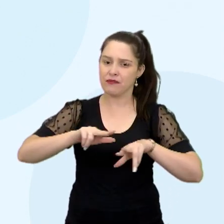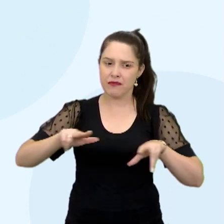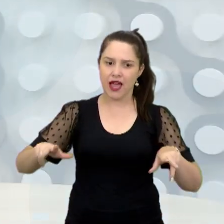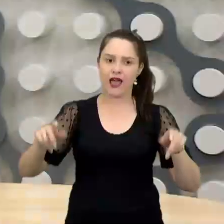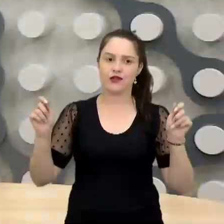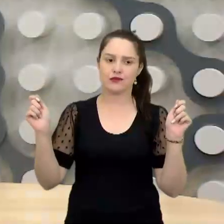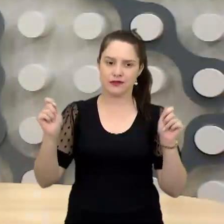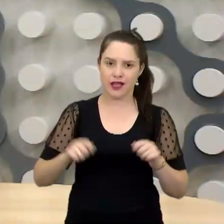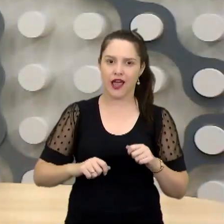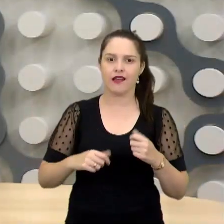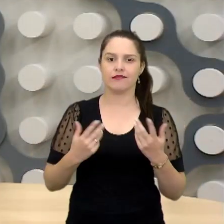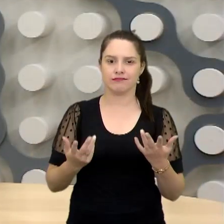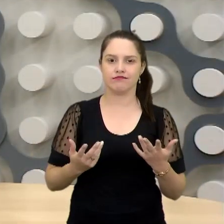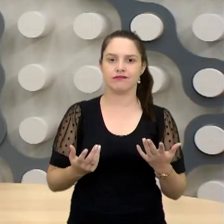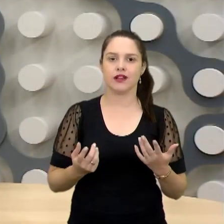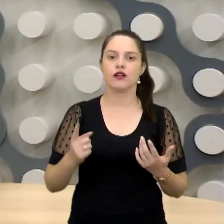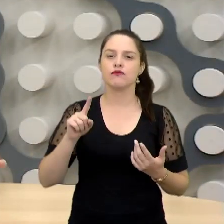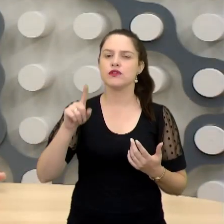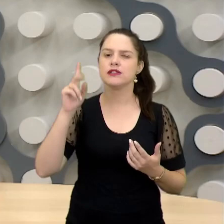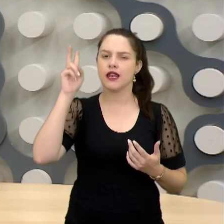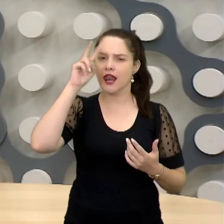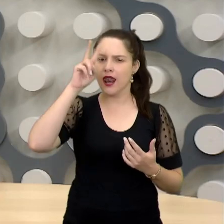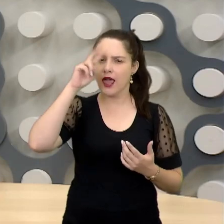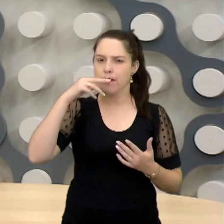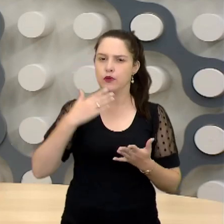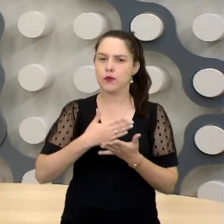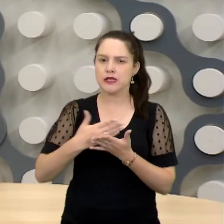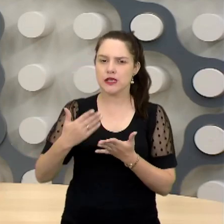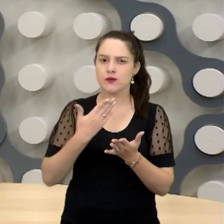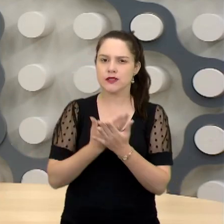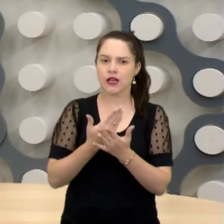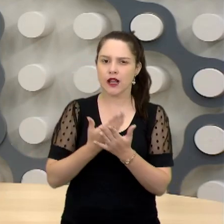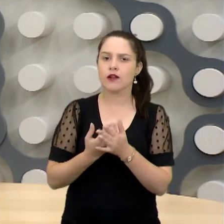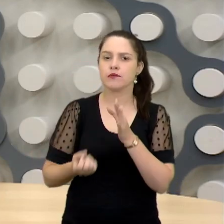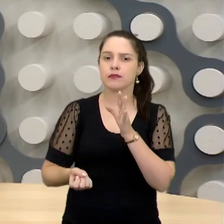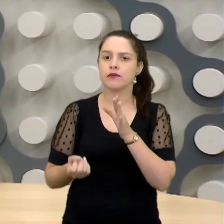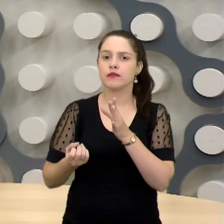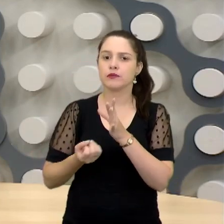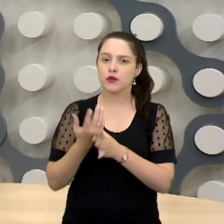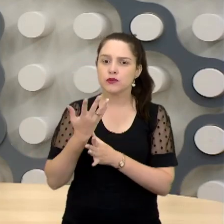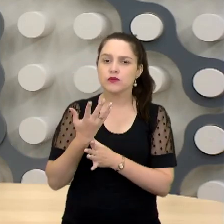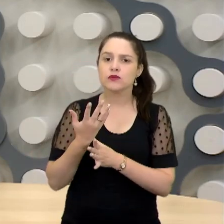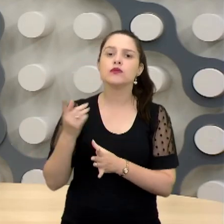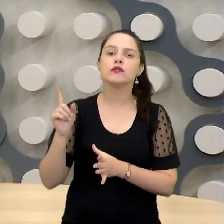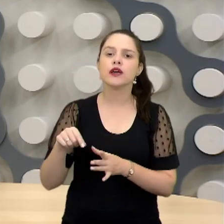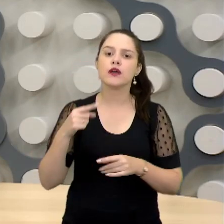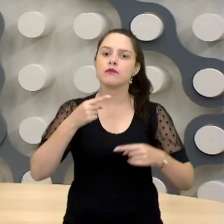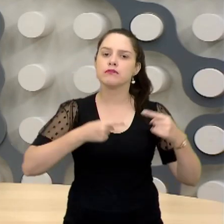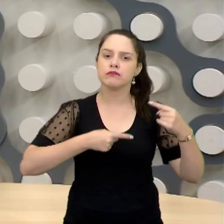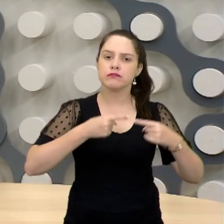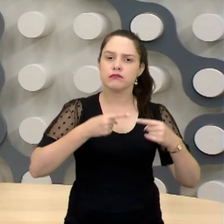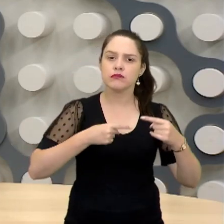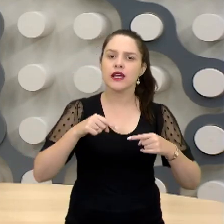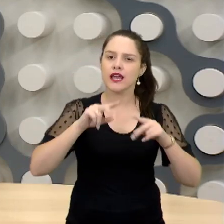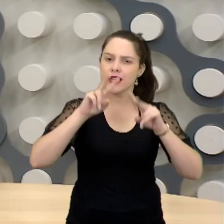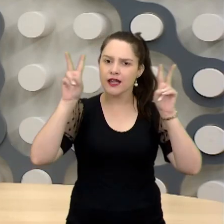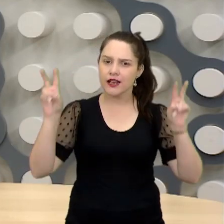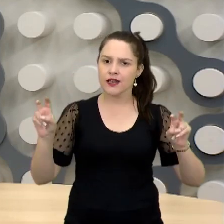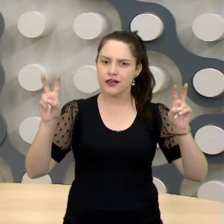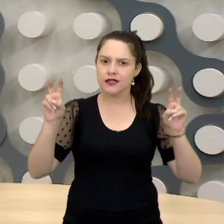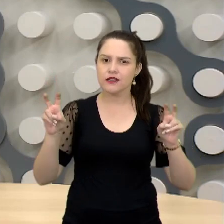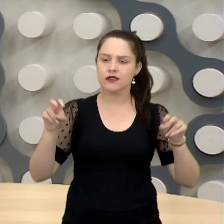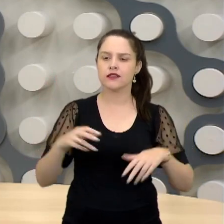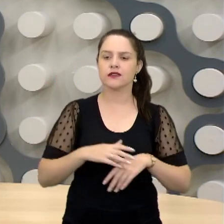vocês lembram, nos inícios lá das aulas, principalmente na introdução, eu falei que havia uma discussão dos cientistas nessa questão aí dos